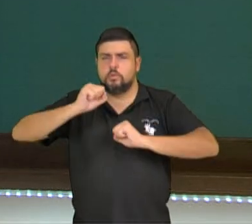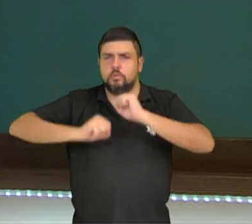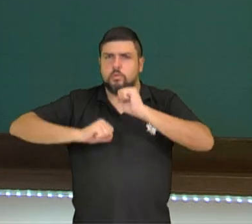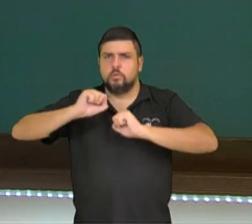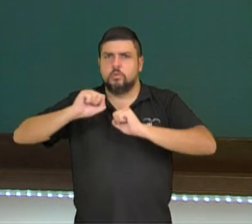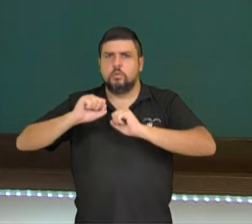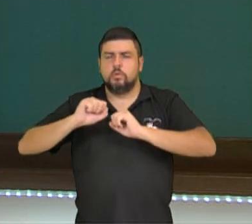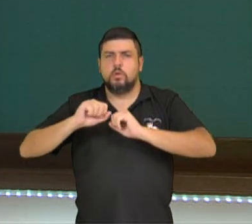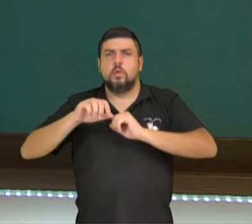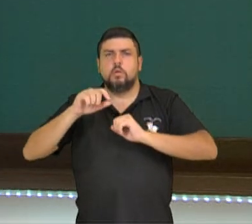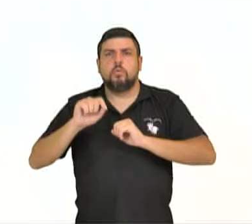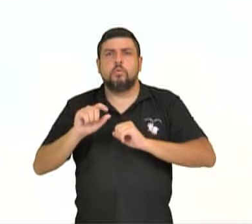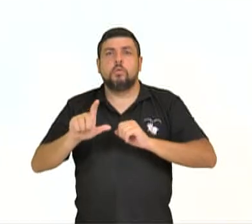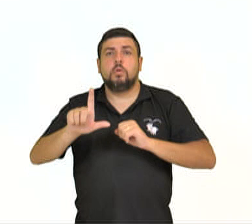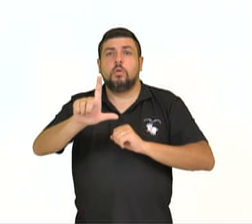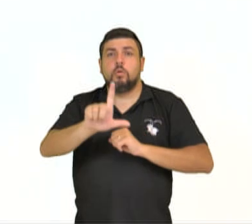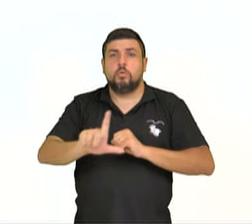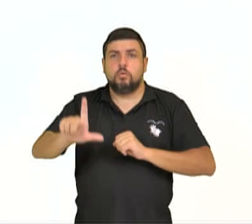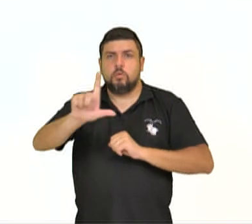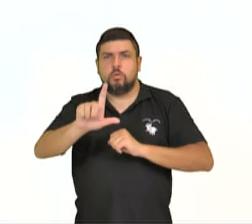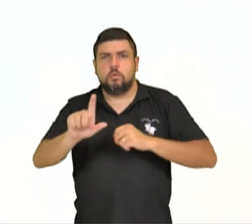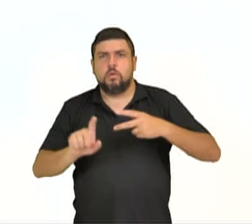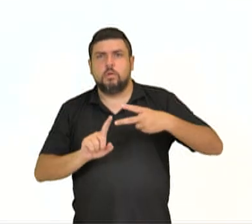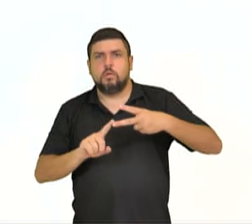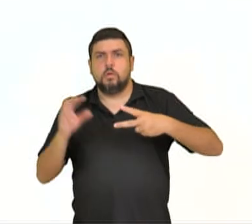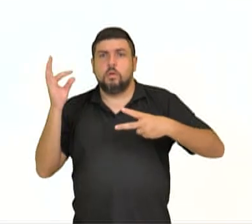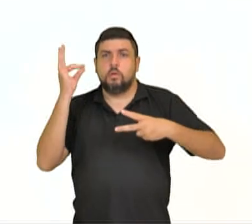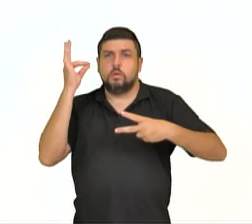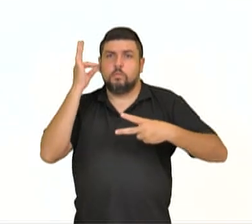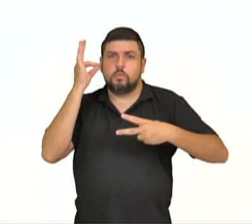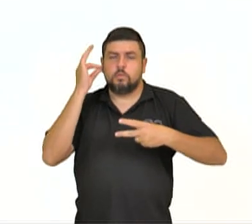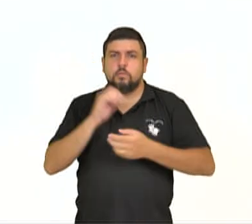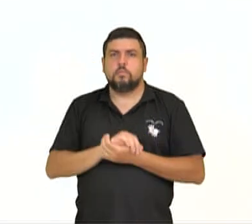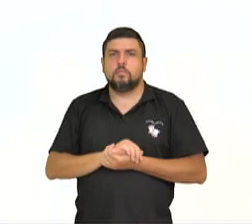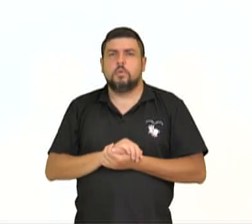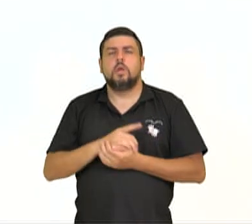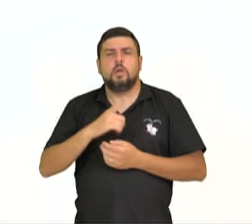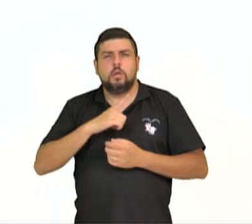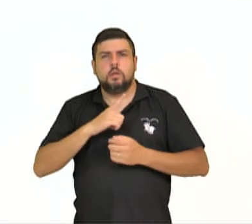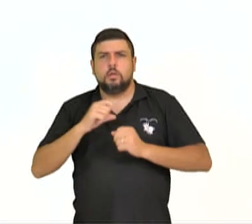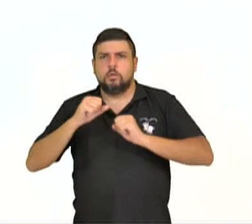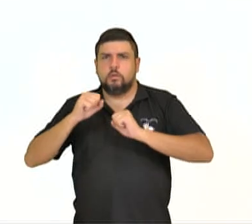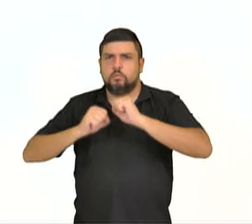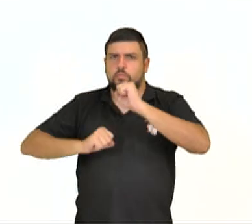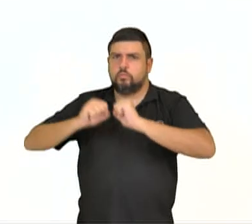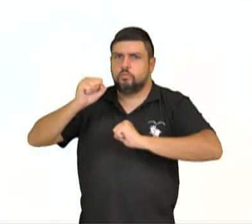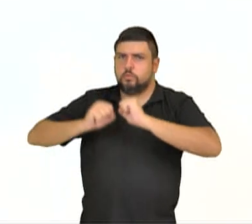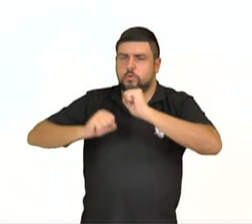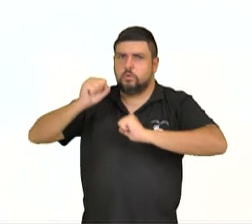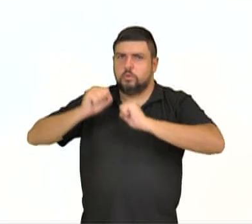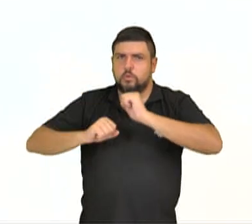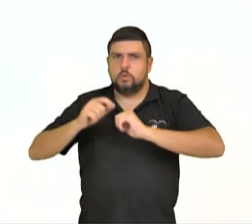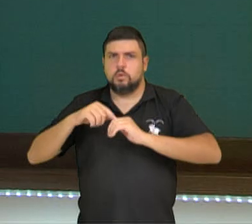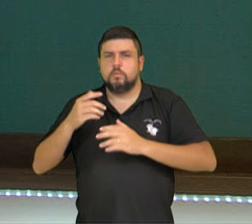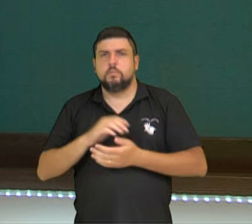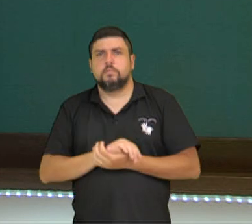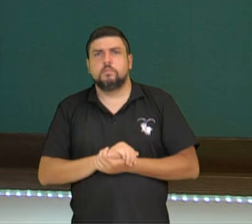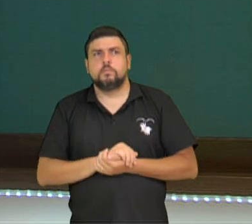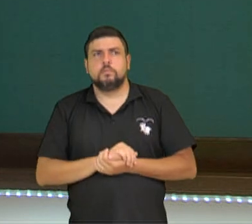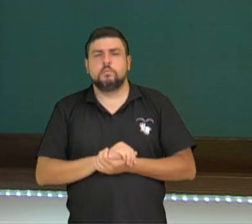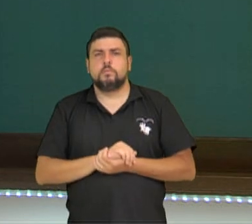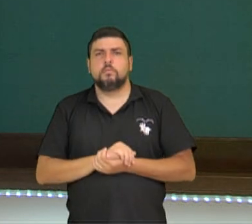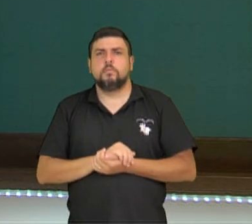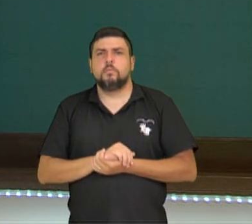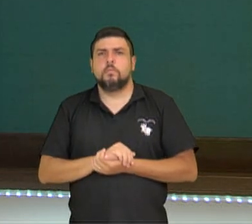que envolvem Londrina e Ponta Grossa. Então, nós temos atividade industrial, né, nas áreas da bacia do Rio Tibagi. E